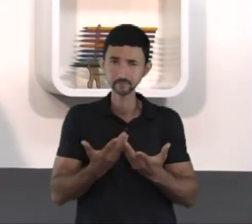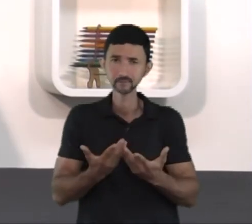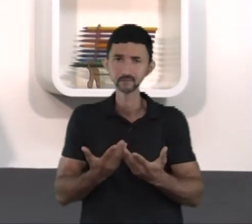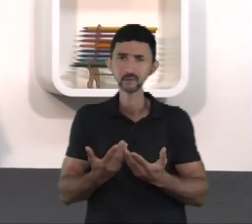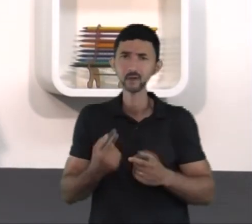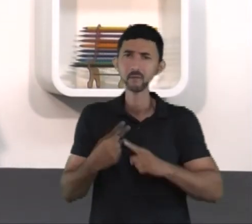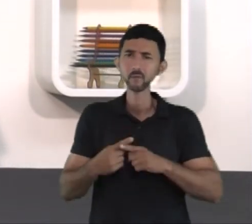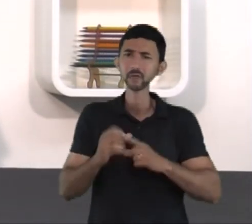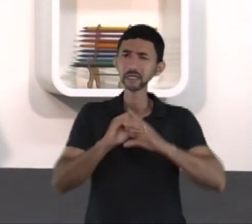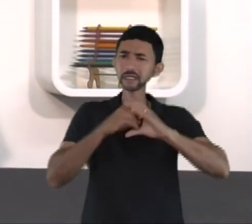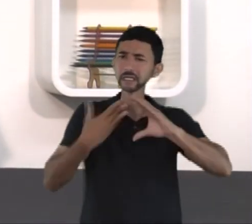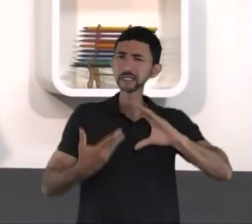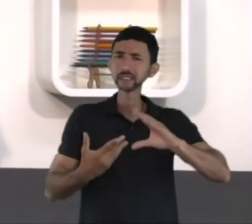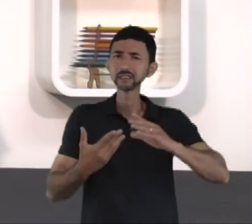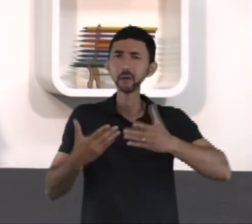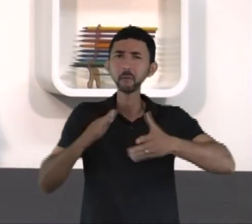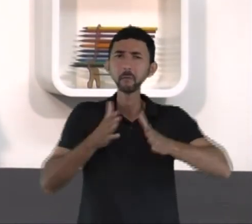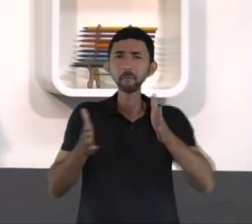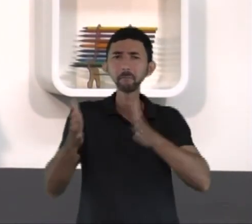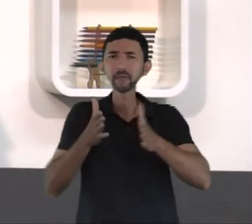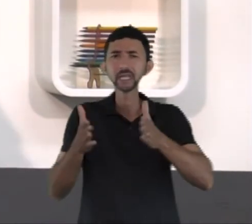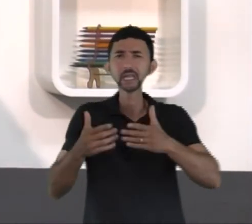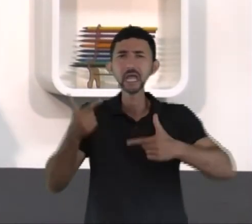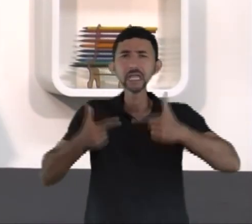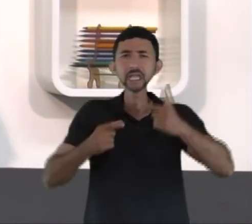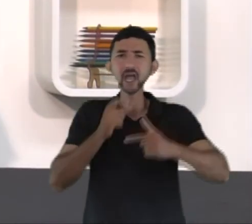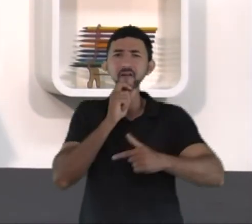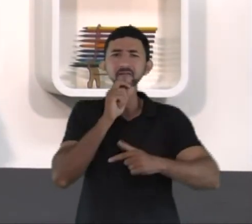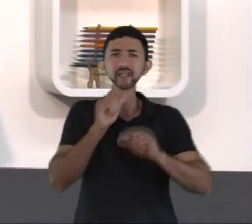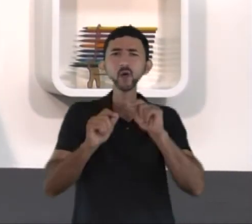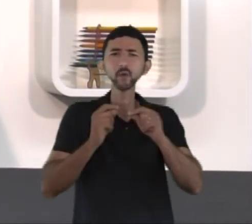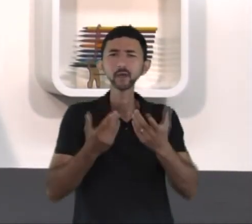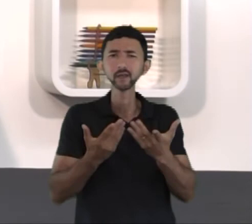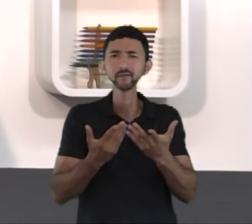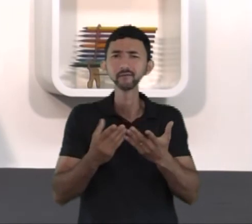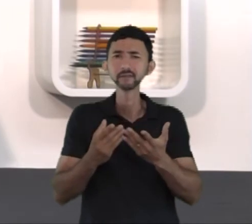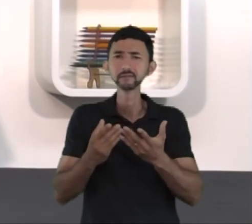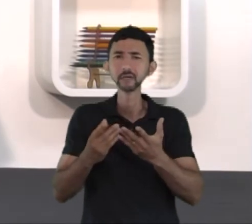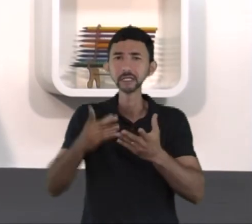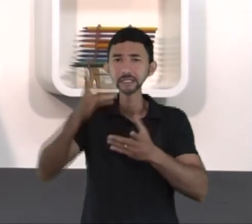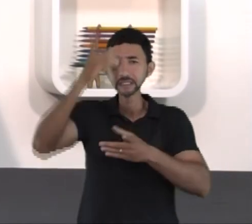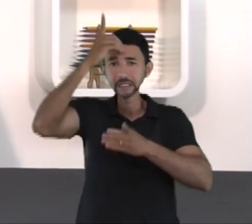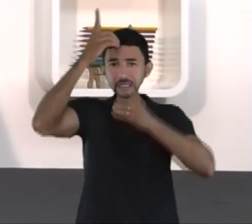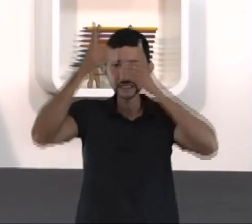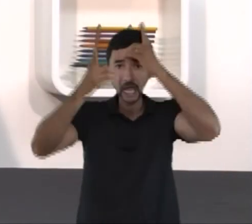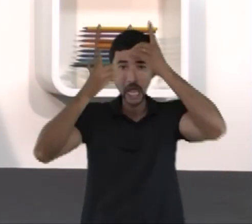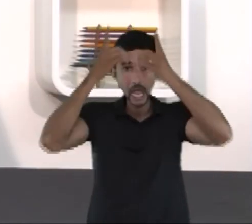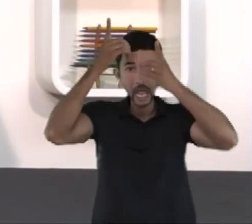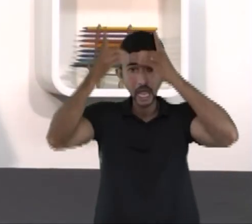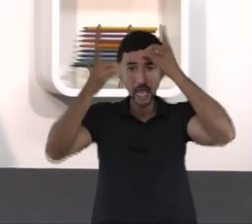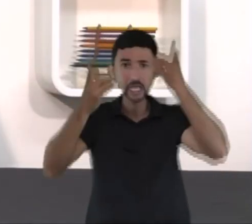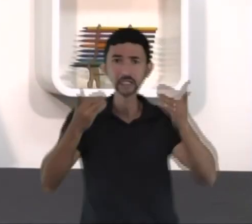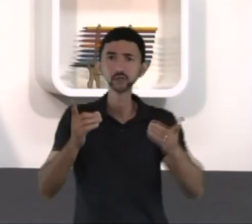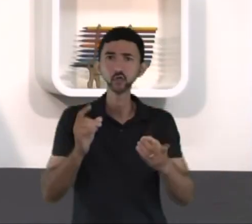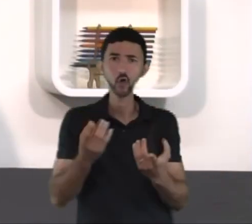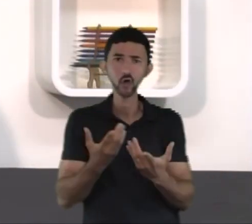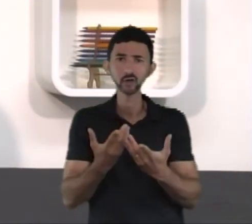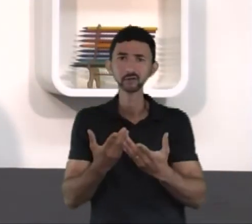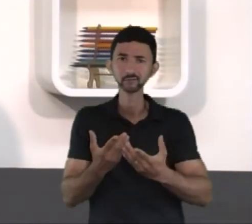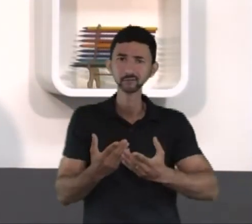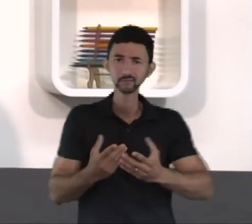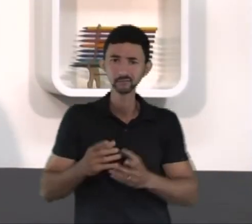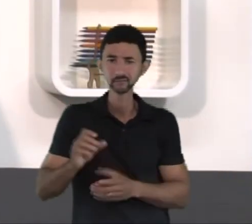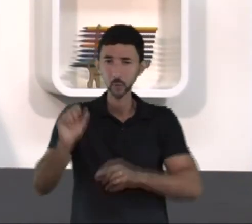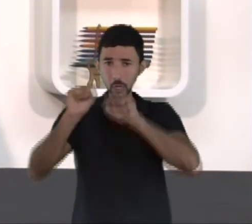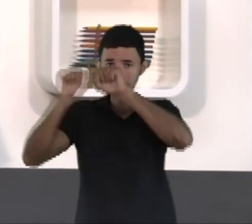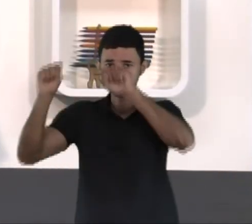gente caracteriza esse período como Guerra Fria? Porque foi uma guerra ideológica. uma guerra de ideologias, uma guerra de dois